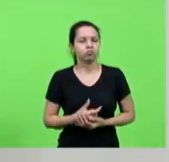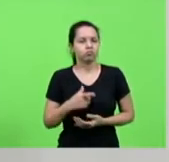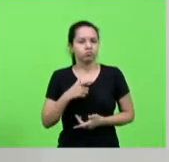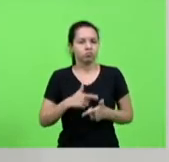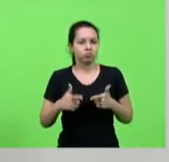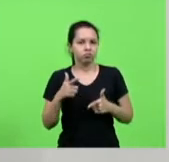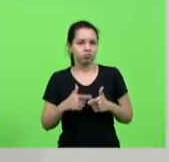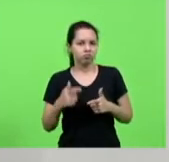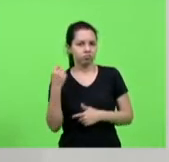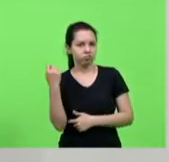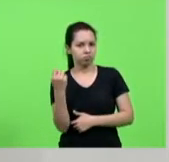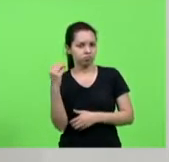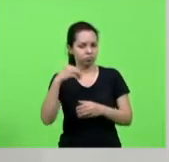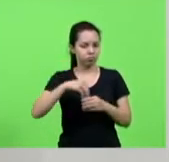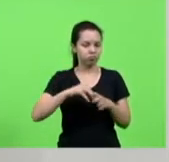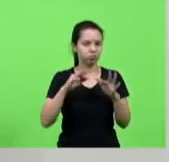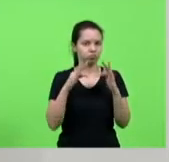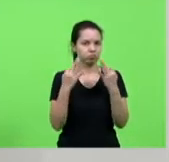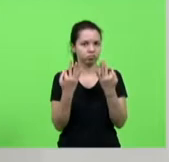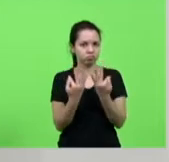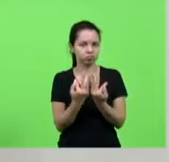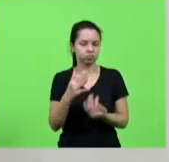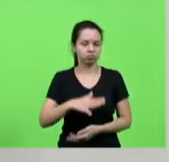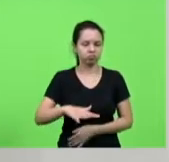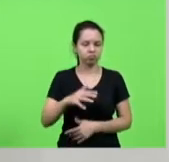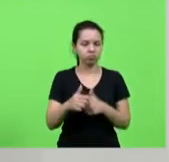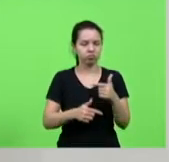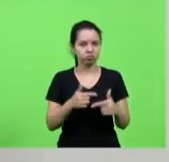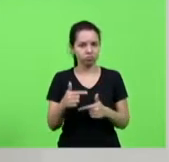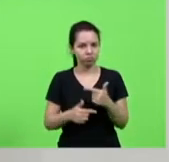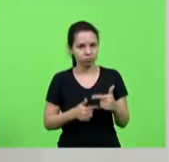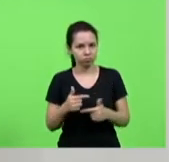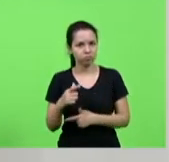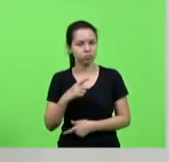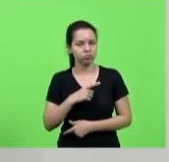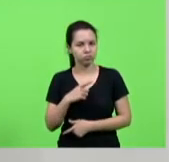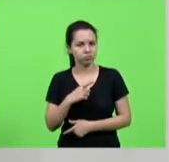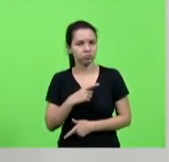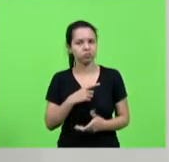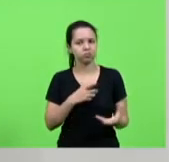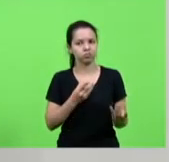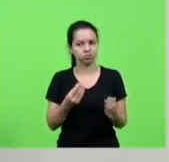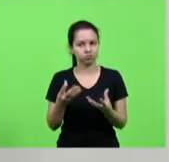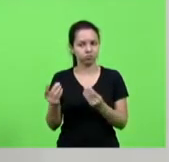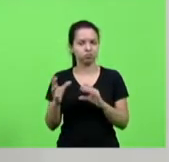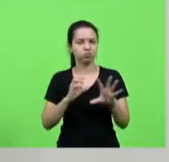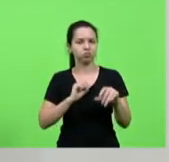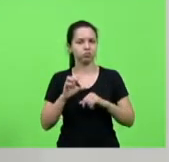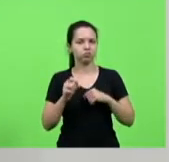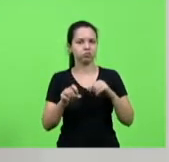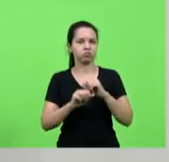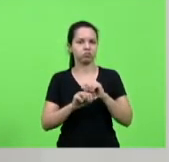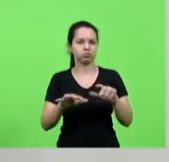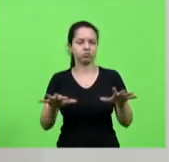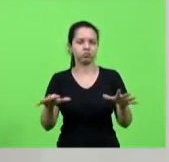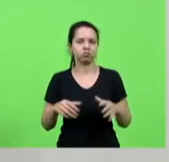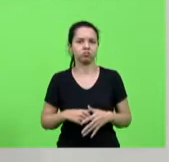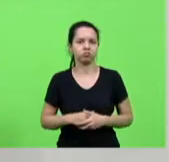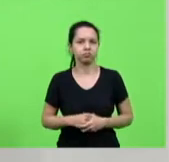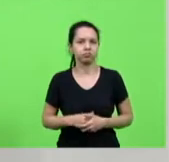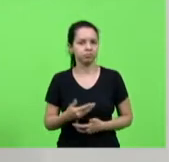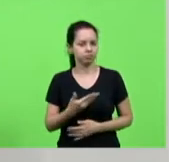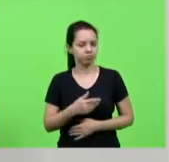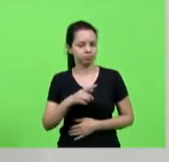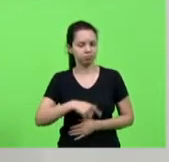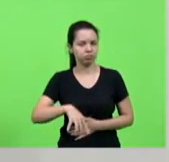família, dentro do seu ambiente de trabalho, enfim, são muitos os contaminados. Amigos desse parlamento,